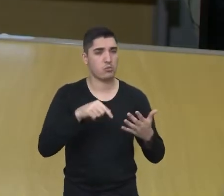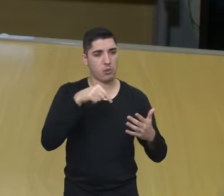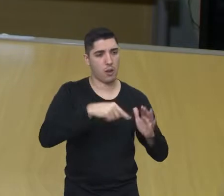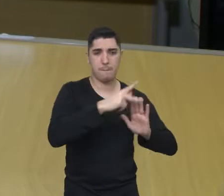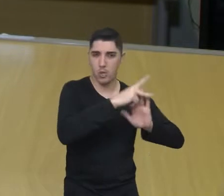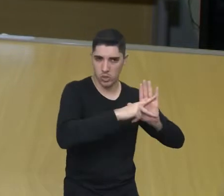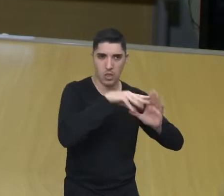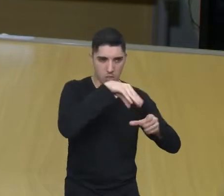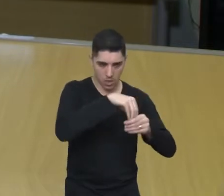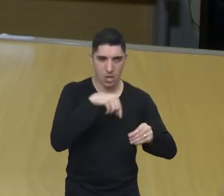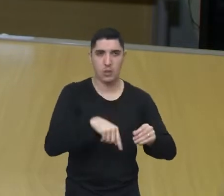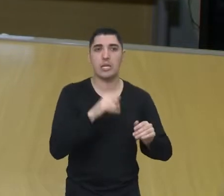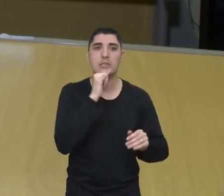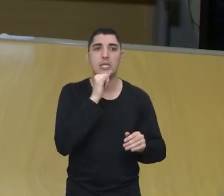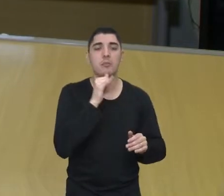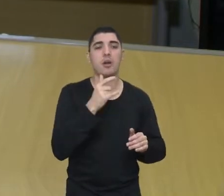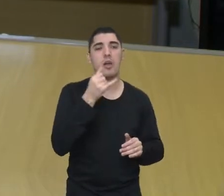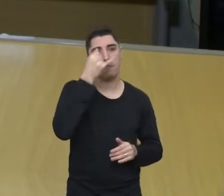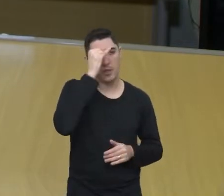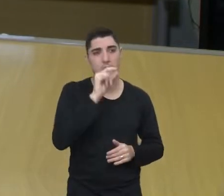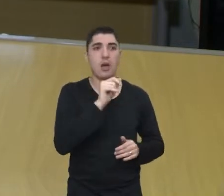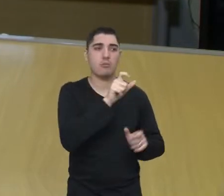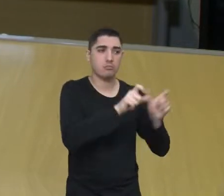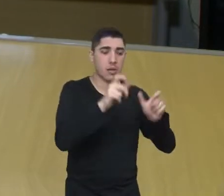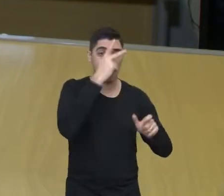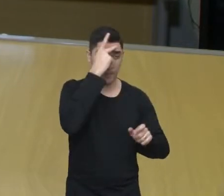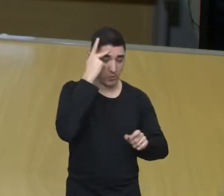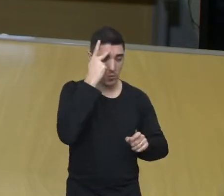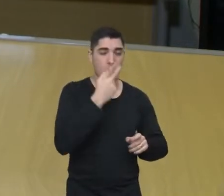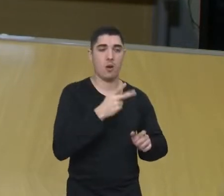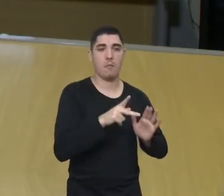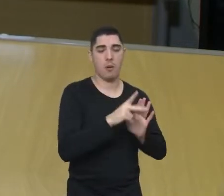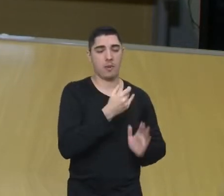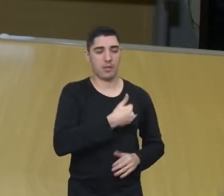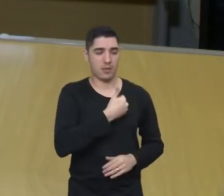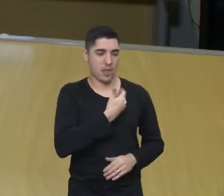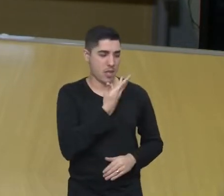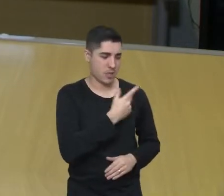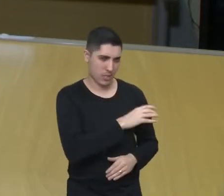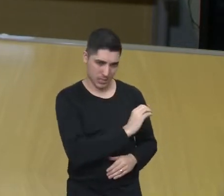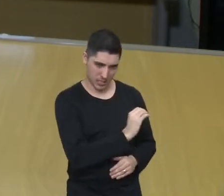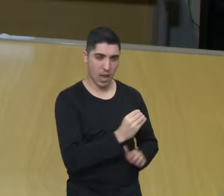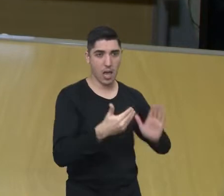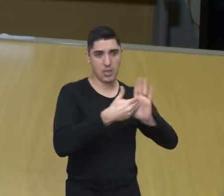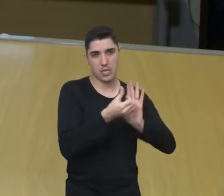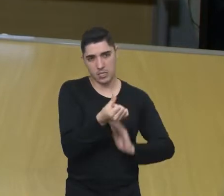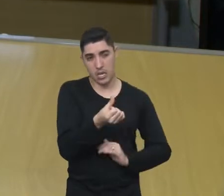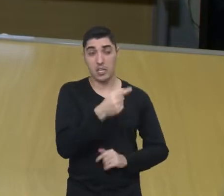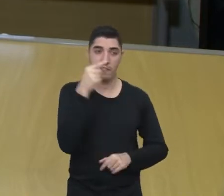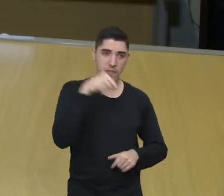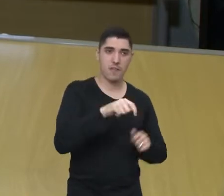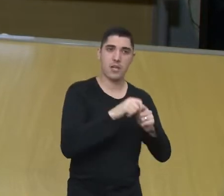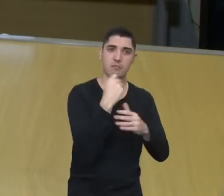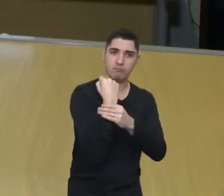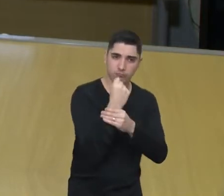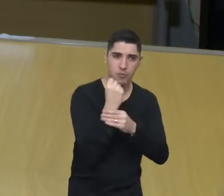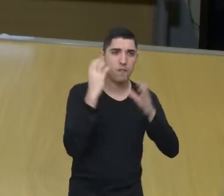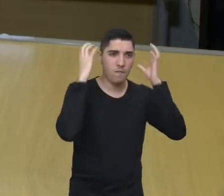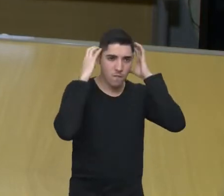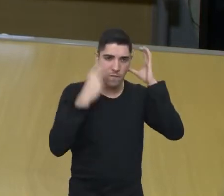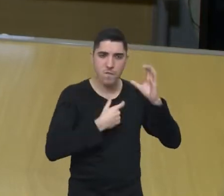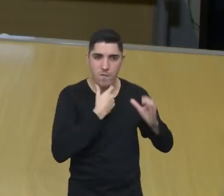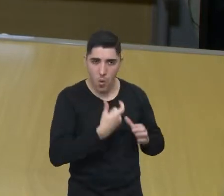programas aqui na APAI, como o programa de intervenção precoce, que atende bebês e crianças de 0 a 6 anos. Eles vêm, fazem